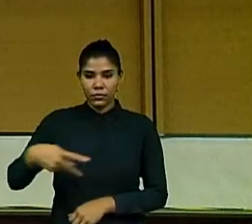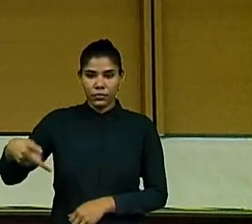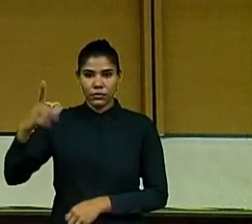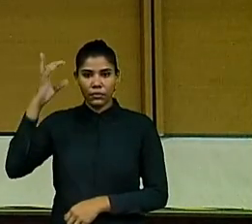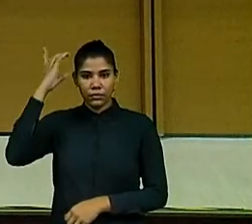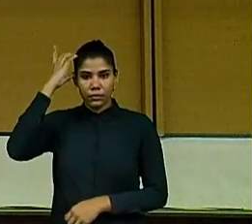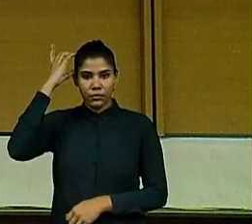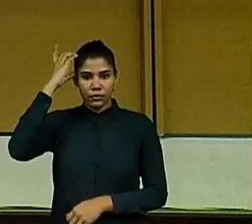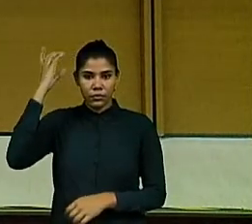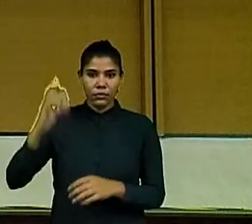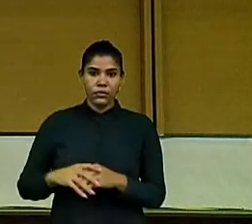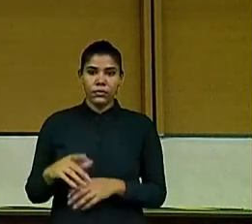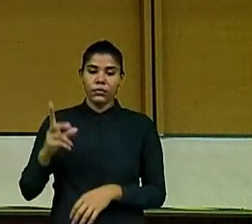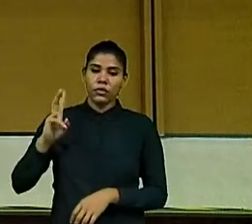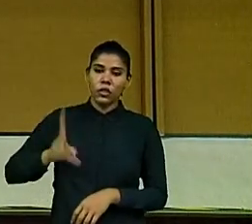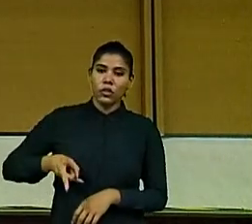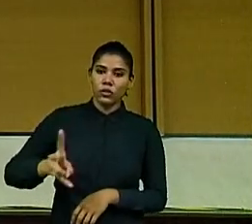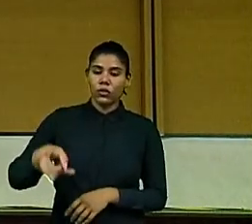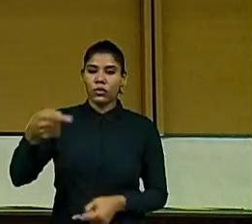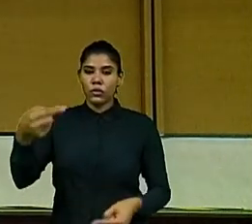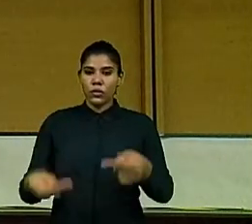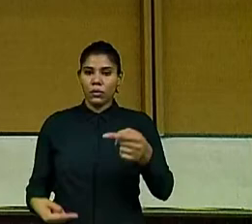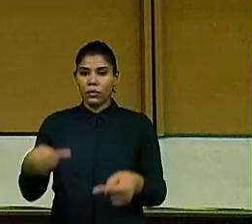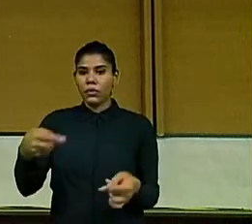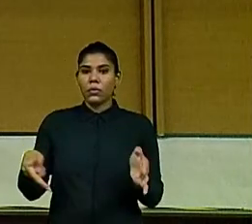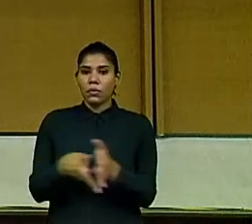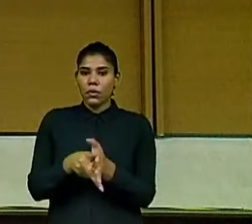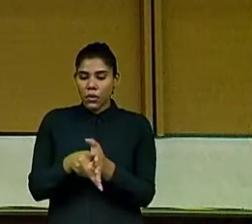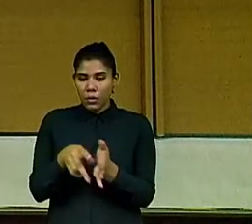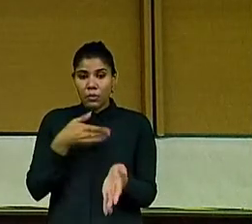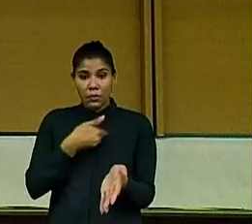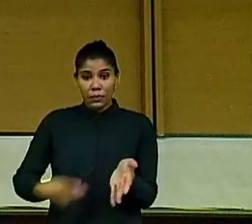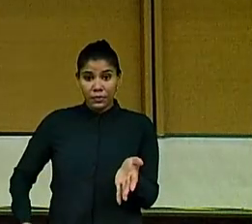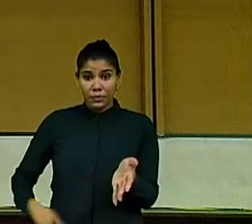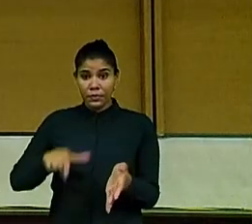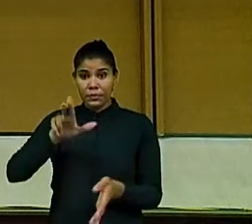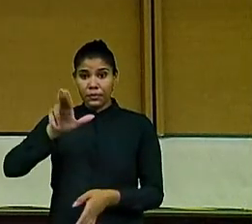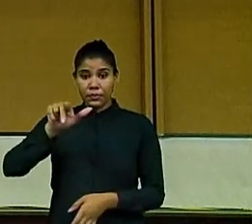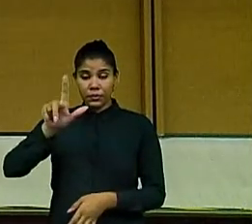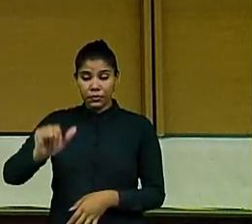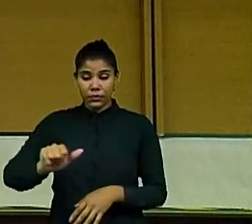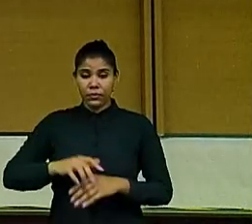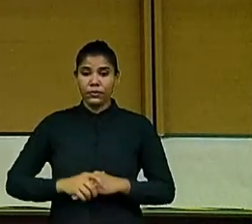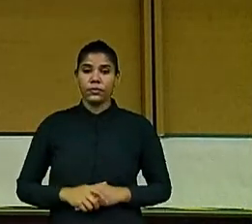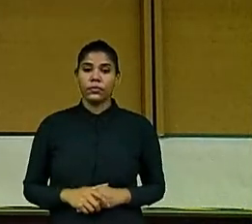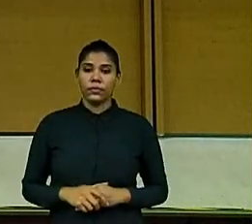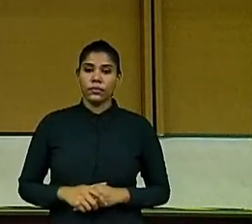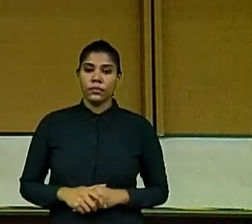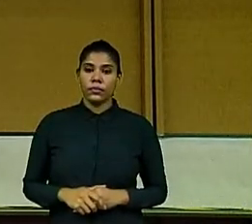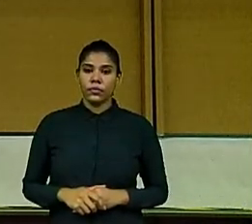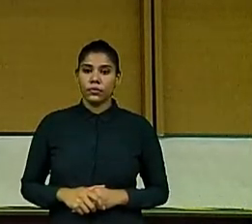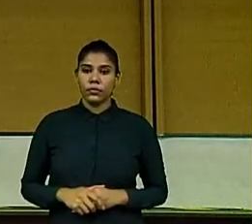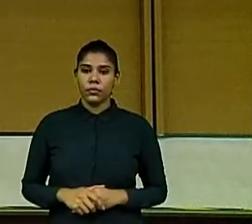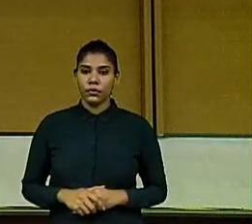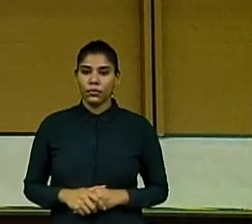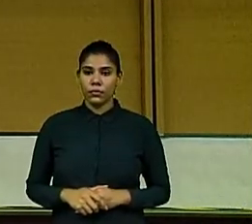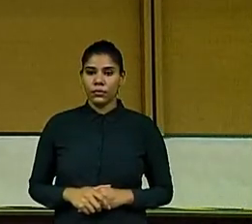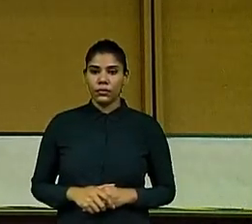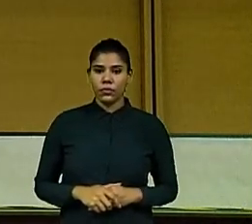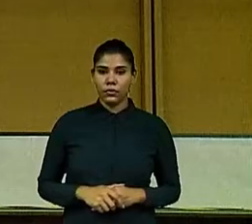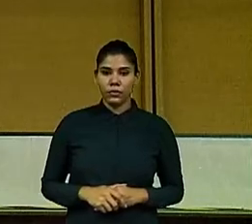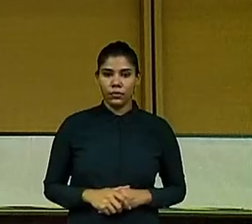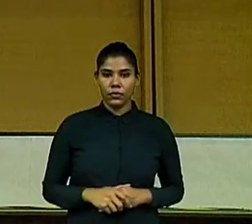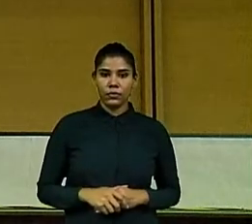que dá continuidade às políticas públicas adotadas pelo governo tá E aí